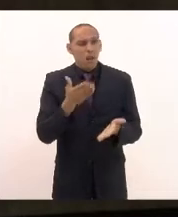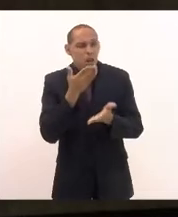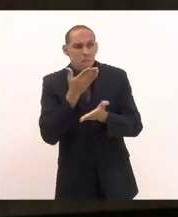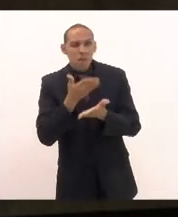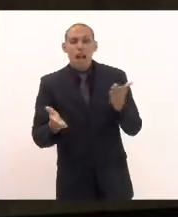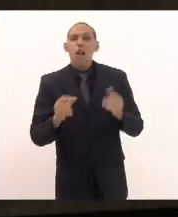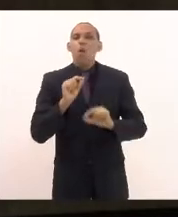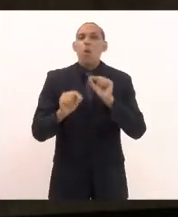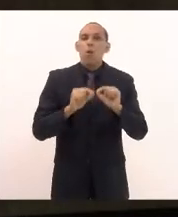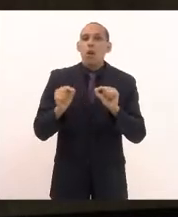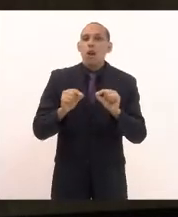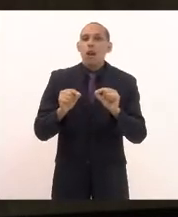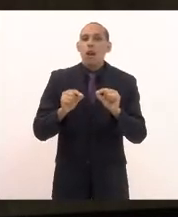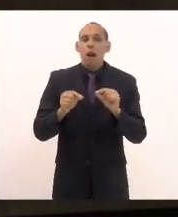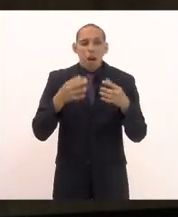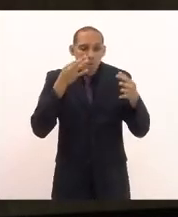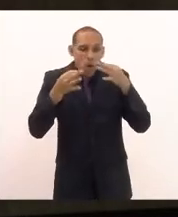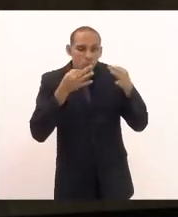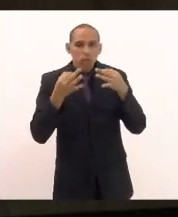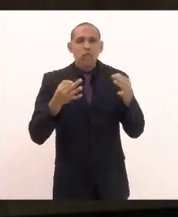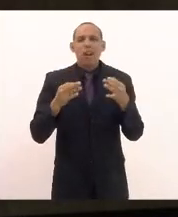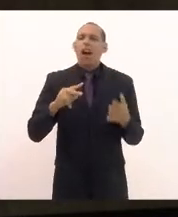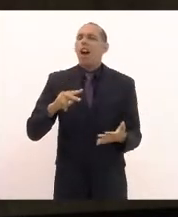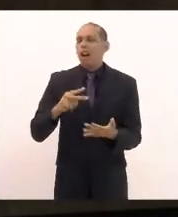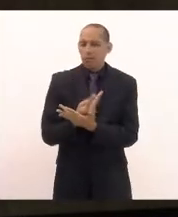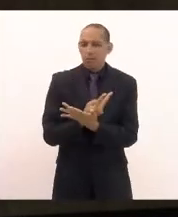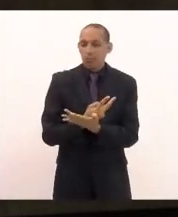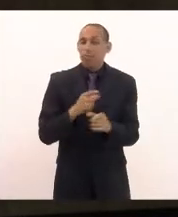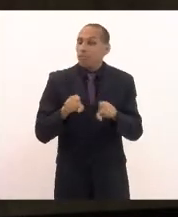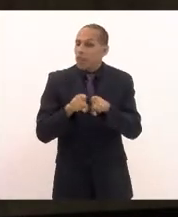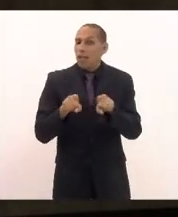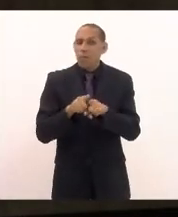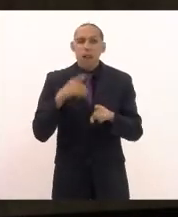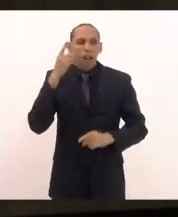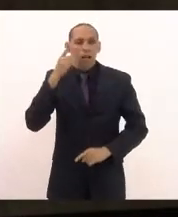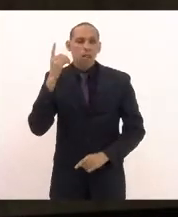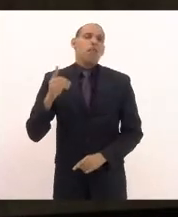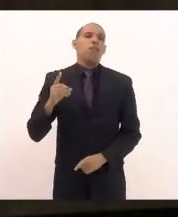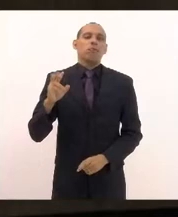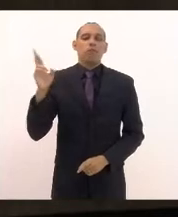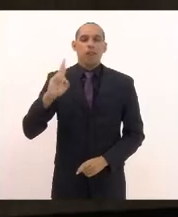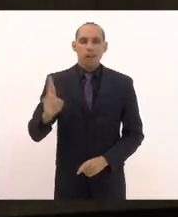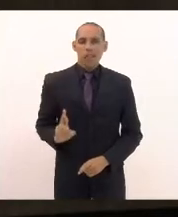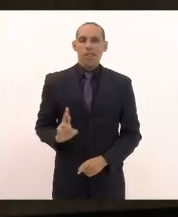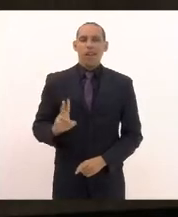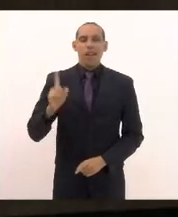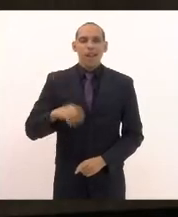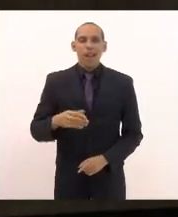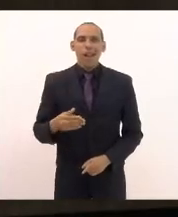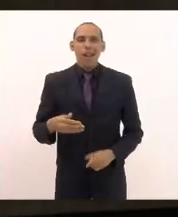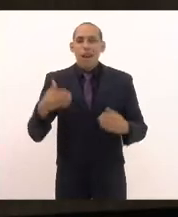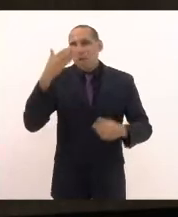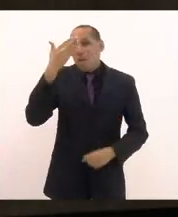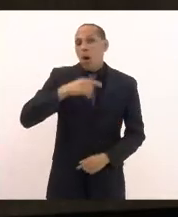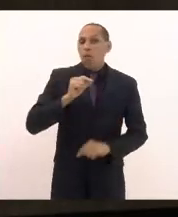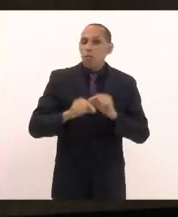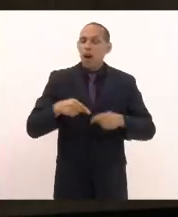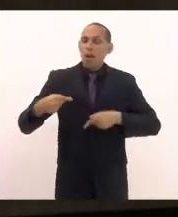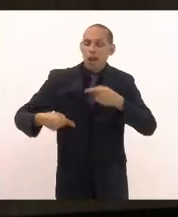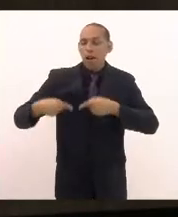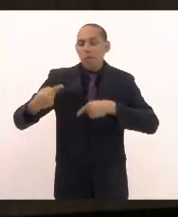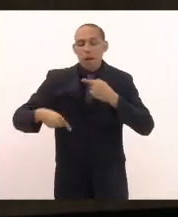em que isso se deu. E, ao mesmo tempo, isso serve, deputada Renata, como exemplo de que é um debate superficial, um